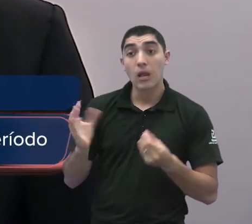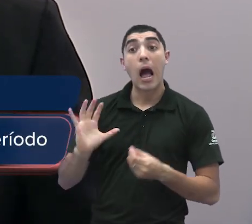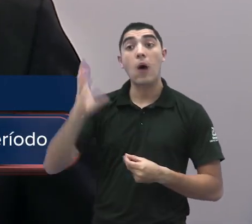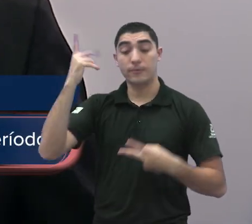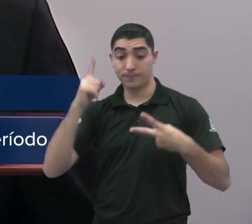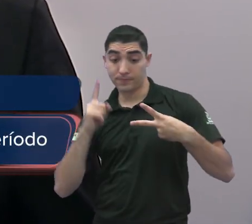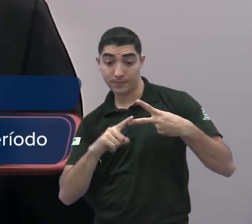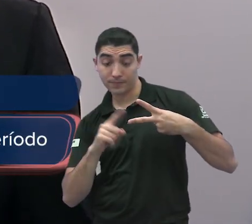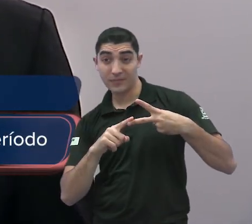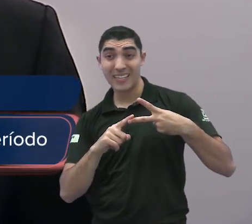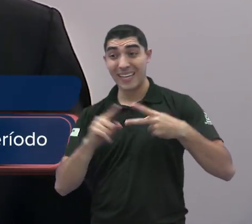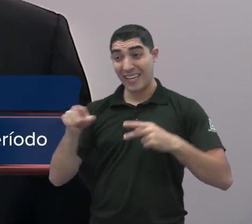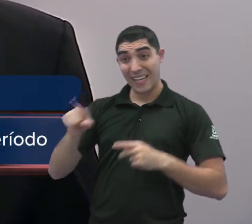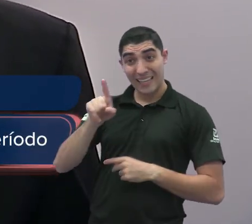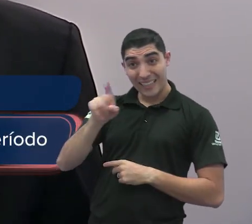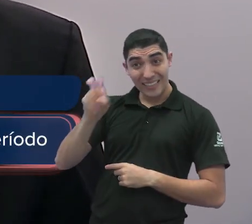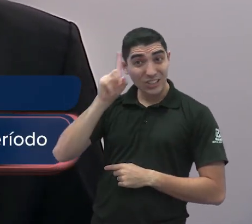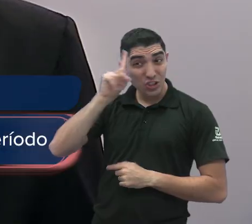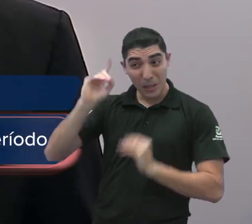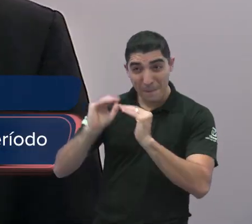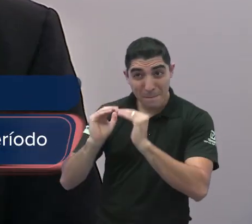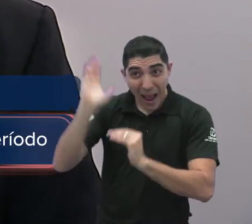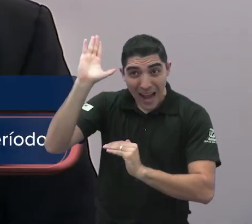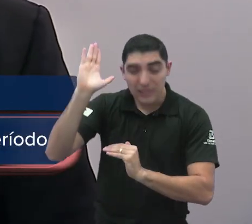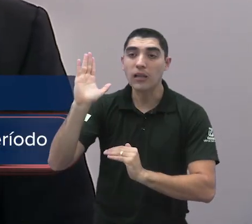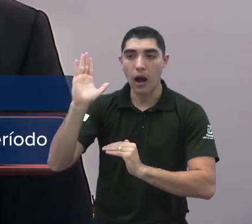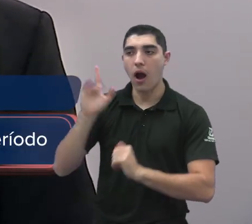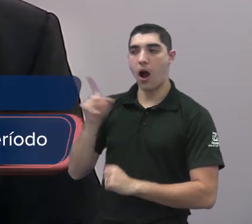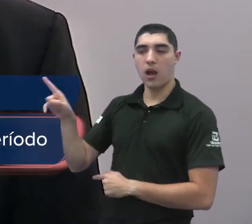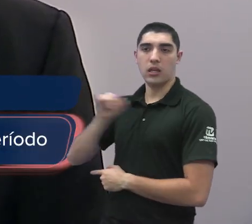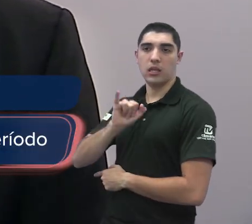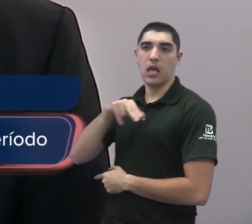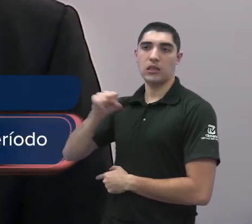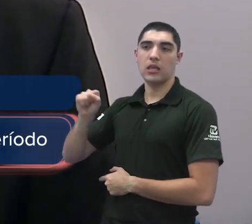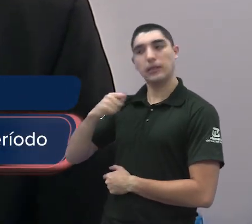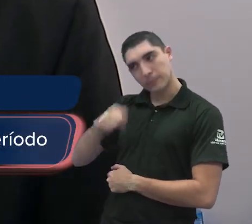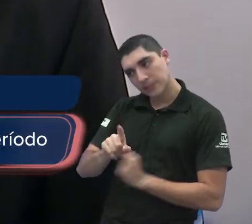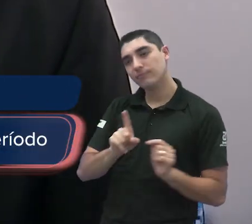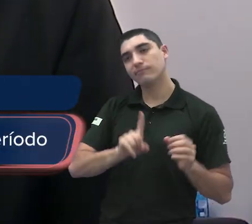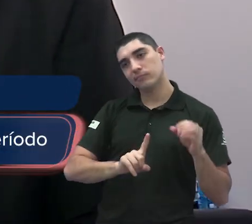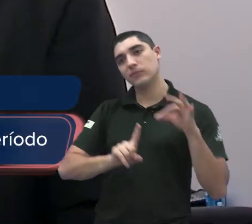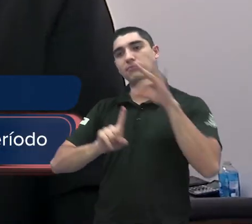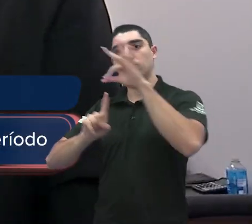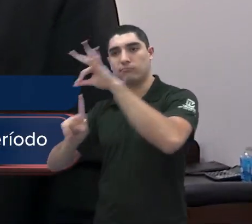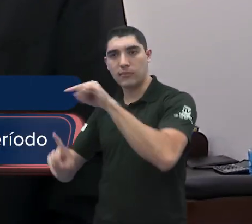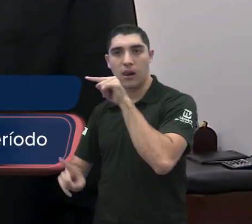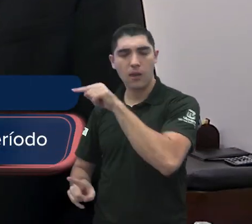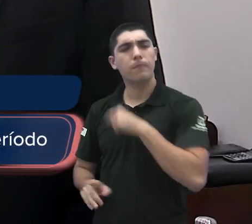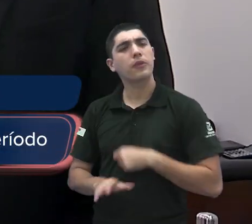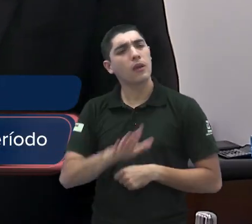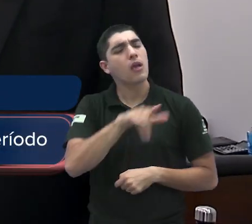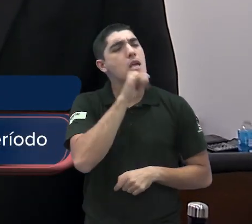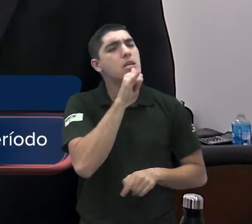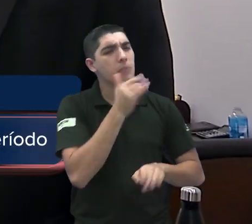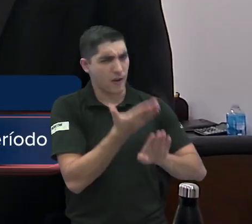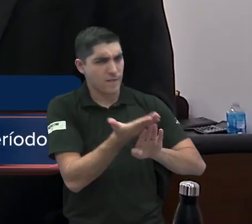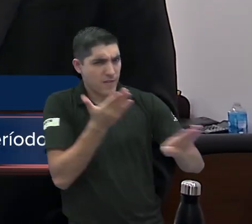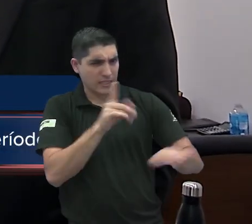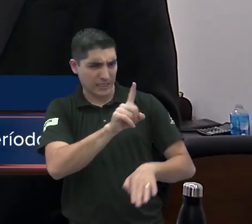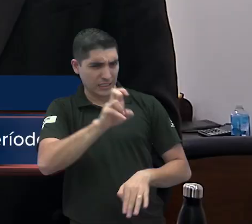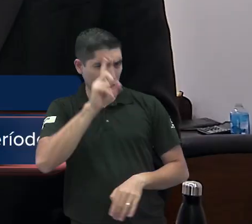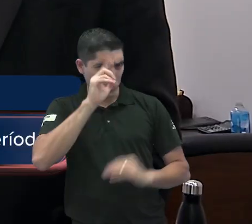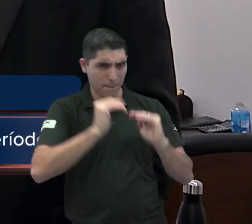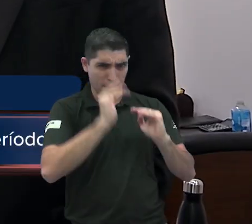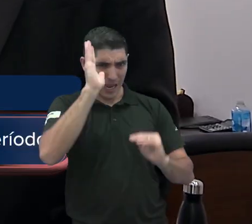e se houver um afastamento de mais de 15 dias, ele tem que ser encaminhado para o INSS. E esse afastamento, quando ele chega